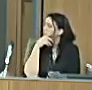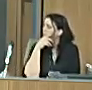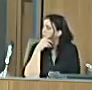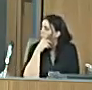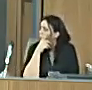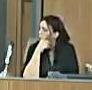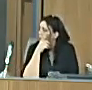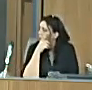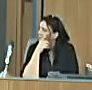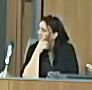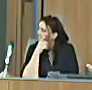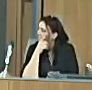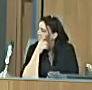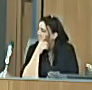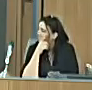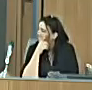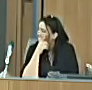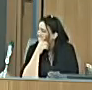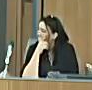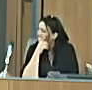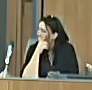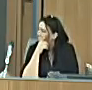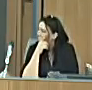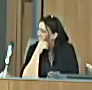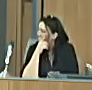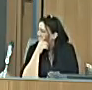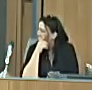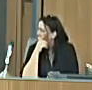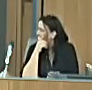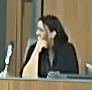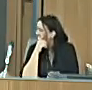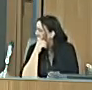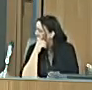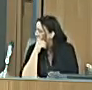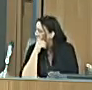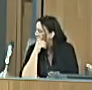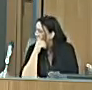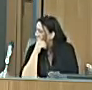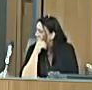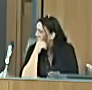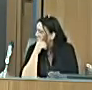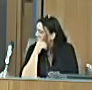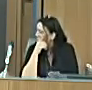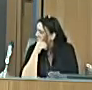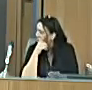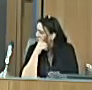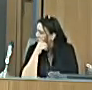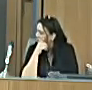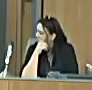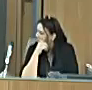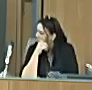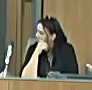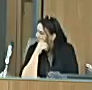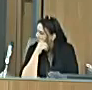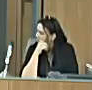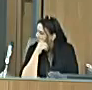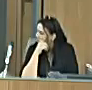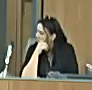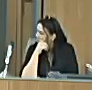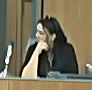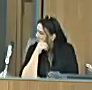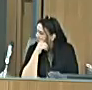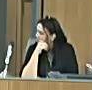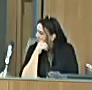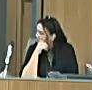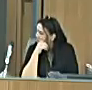socioeducativo e toda vez a gente é renegado tudo que a gente luta consegue a gente tem leis aprovadas que